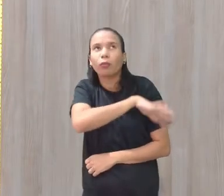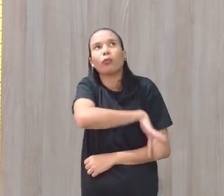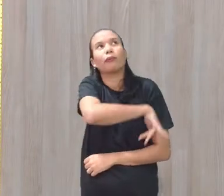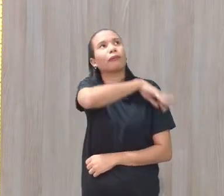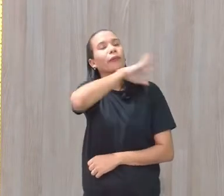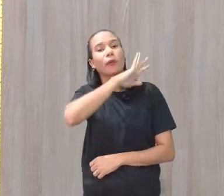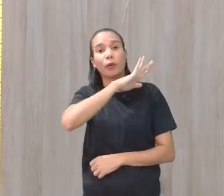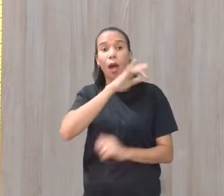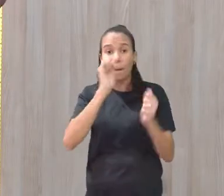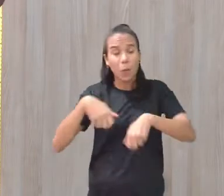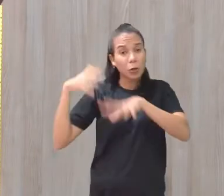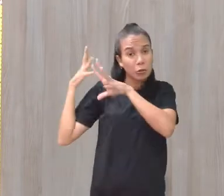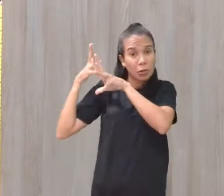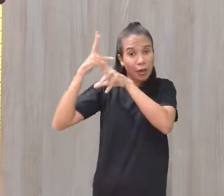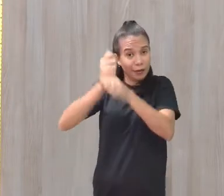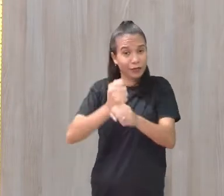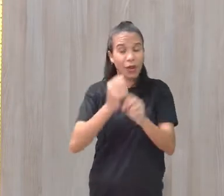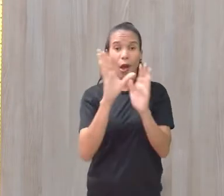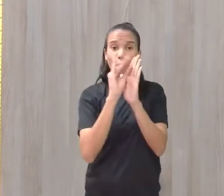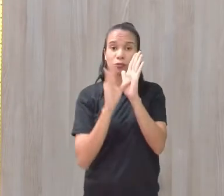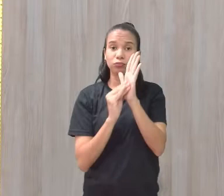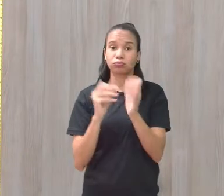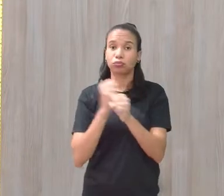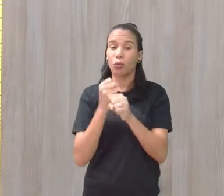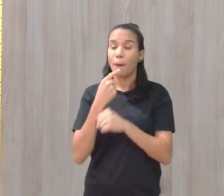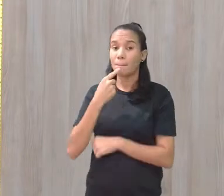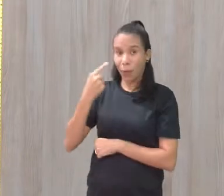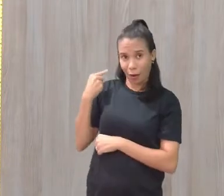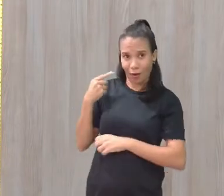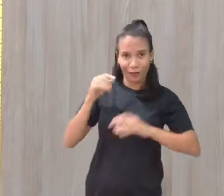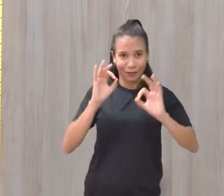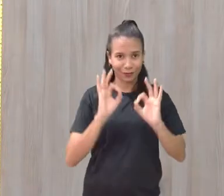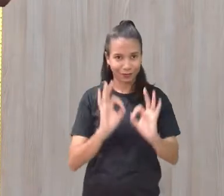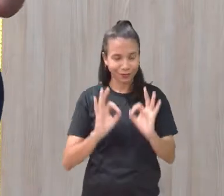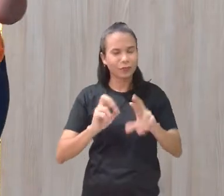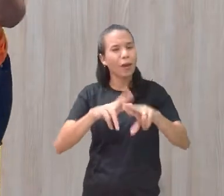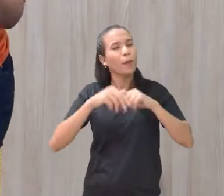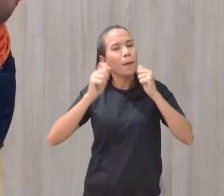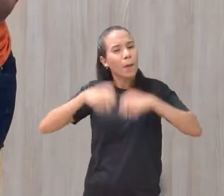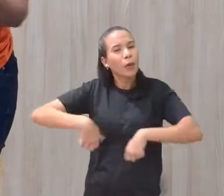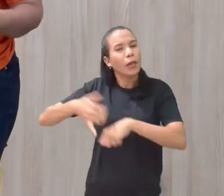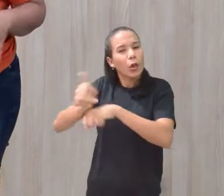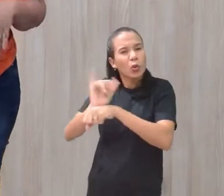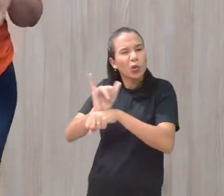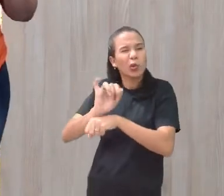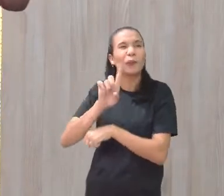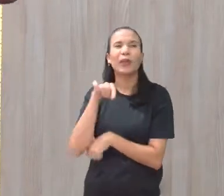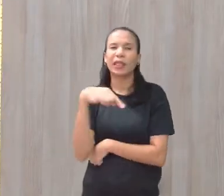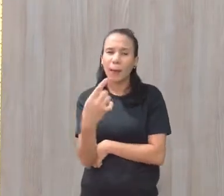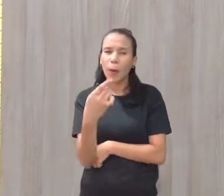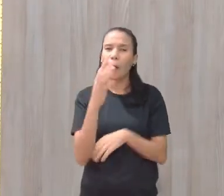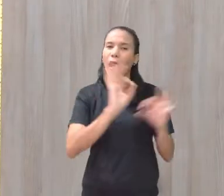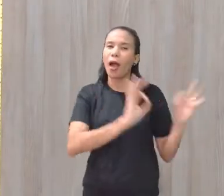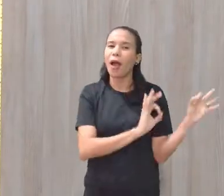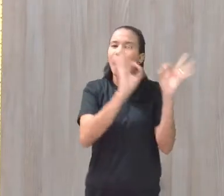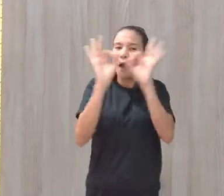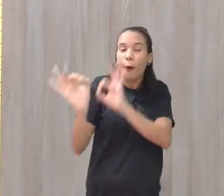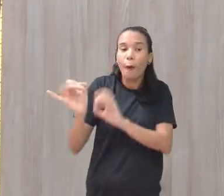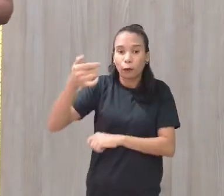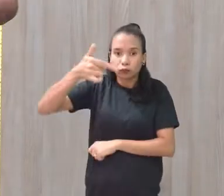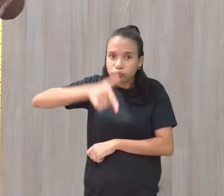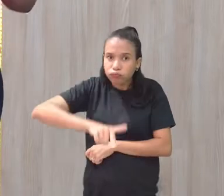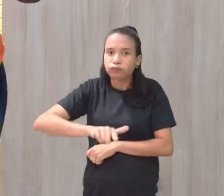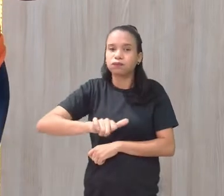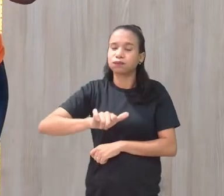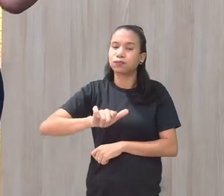algum conteúdo do ano anterior, tá? Então vai lá no YouTube depois, assiste